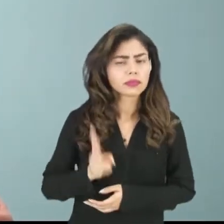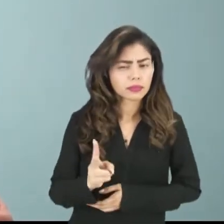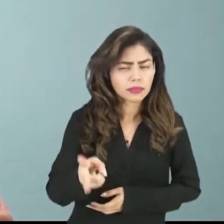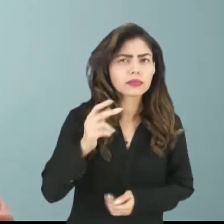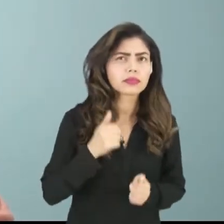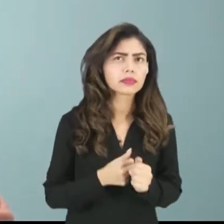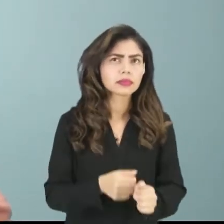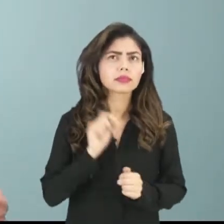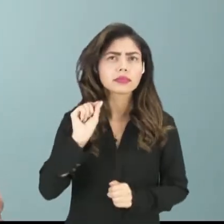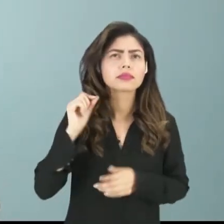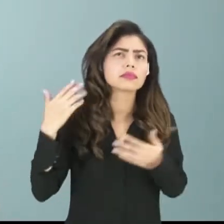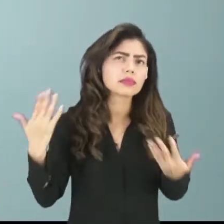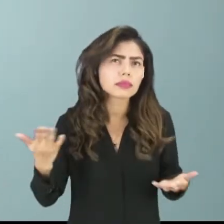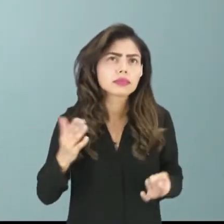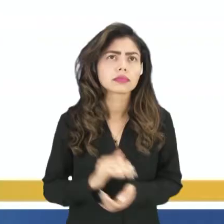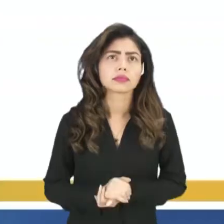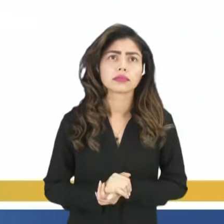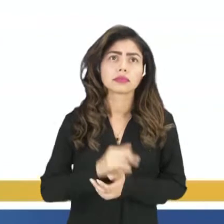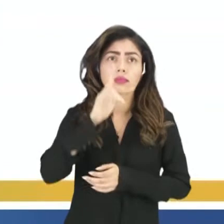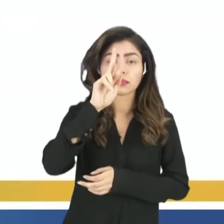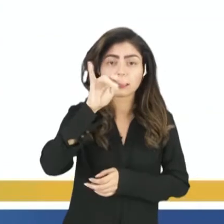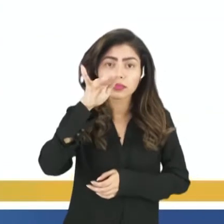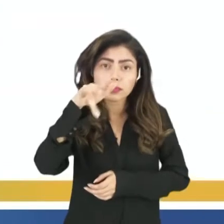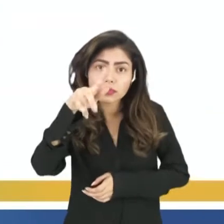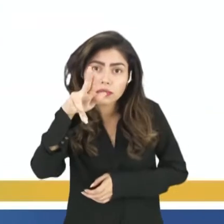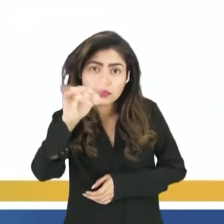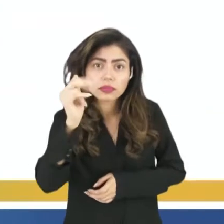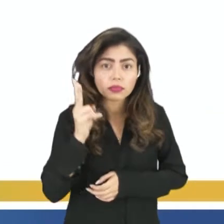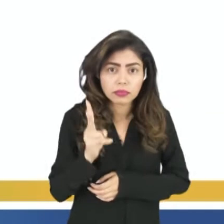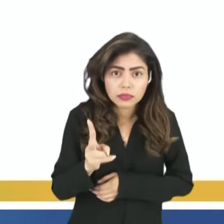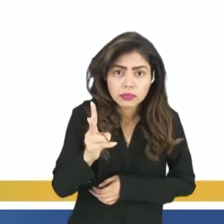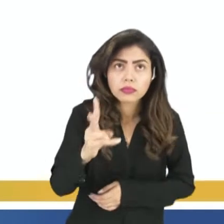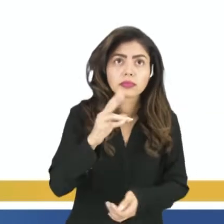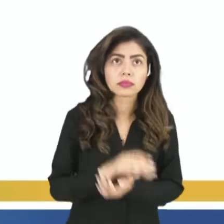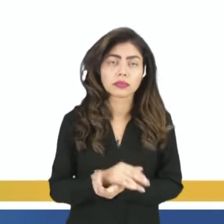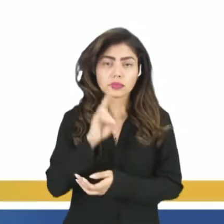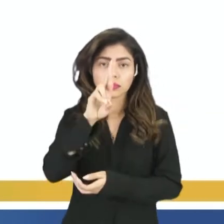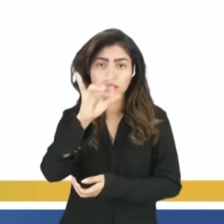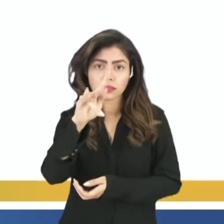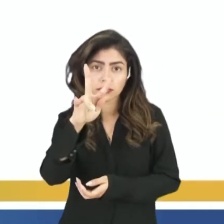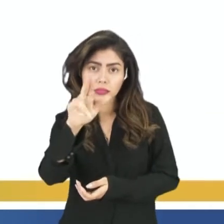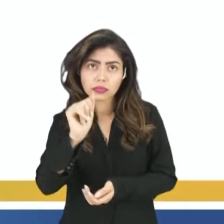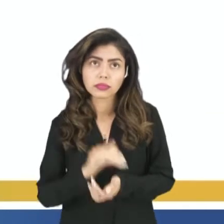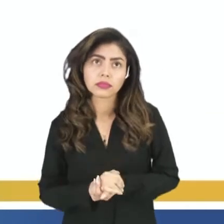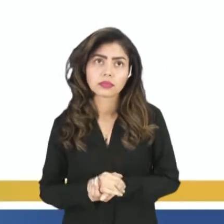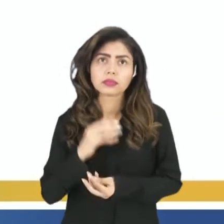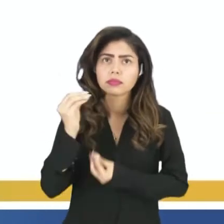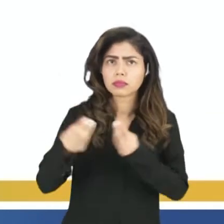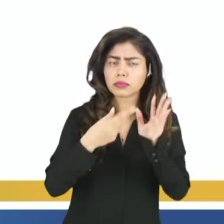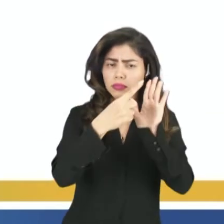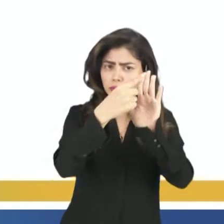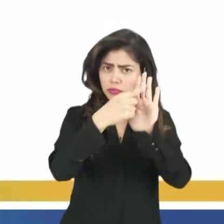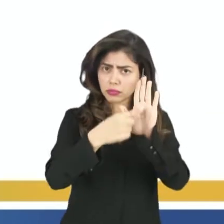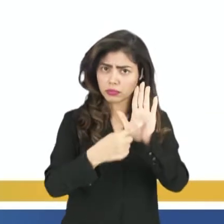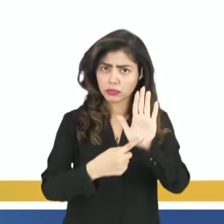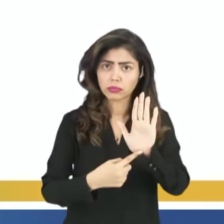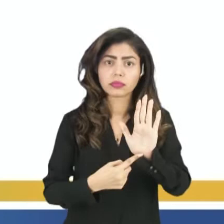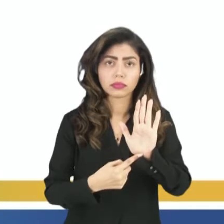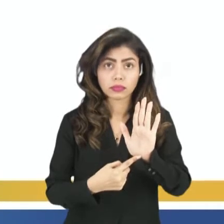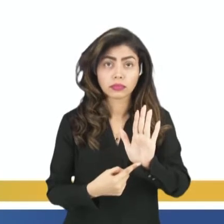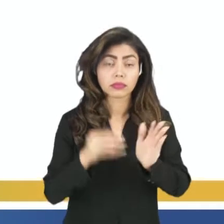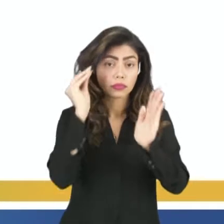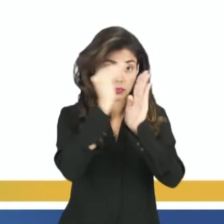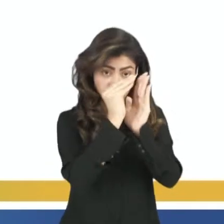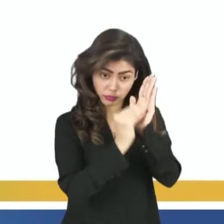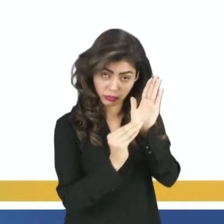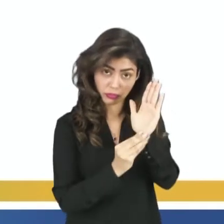relativa? A frequência relativa é justamente uma espécie de representação daqueles